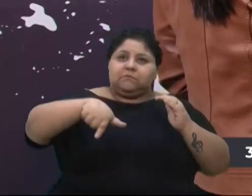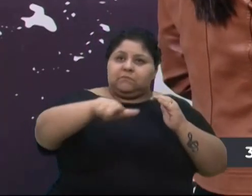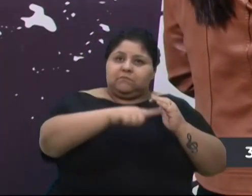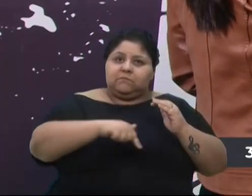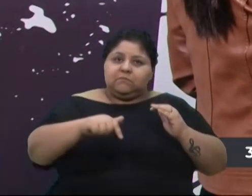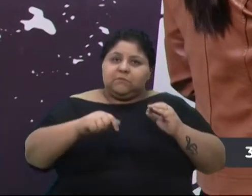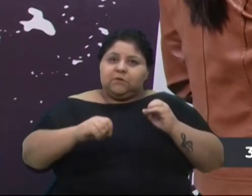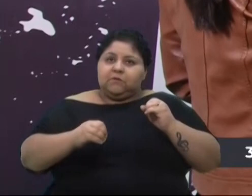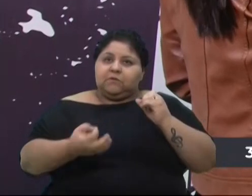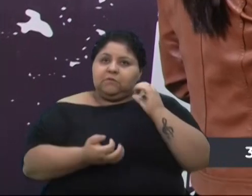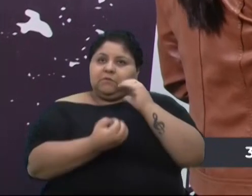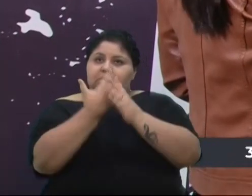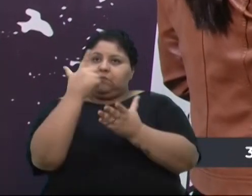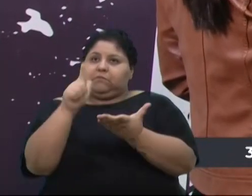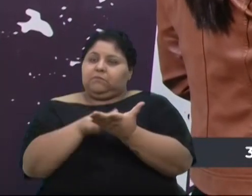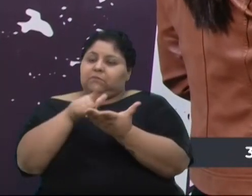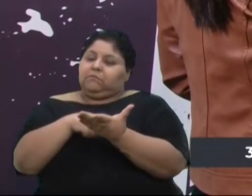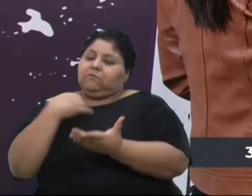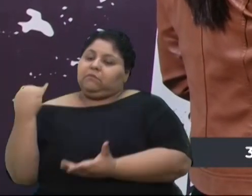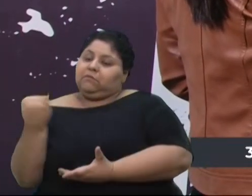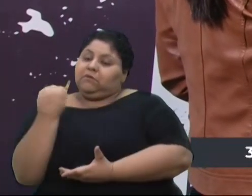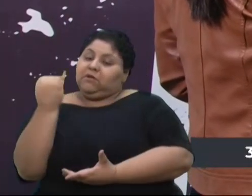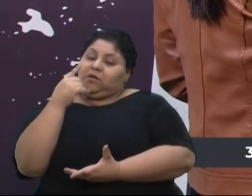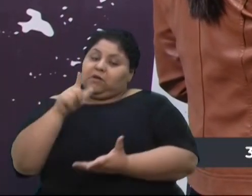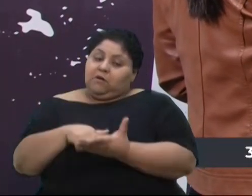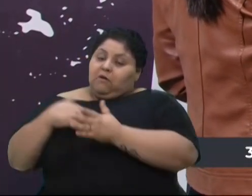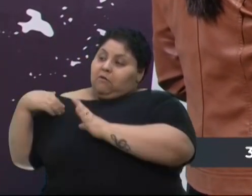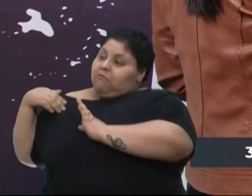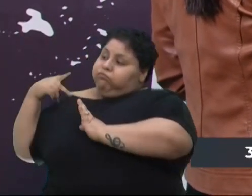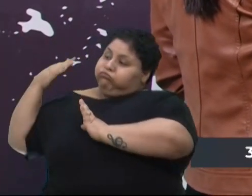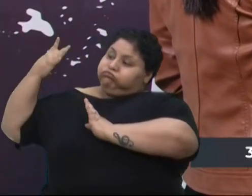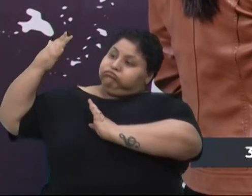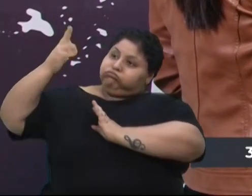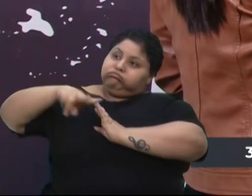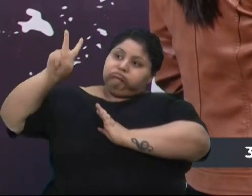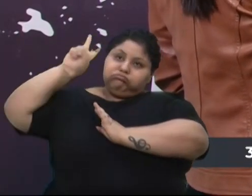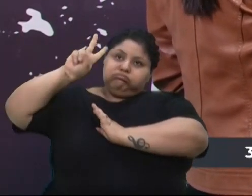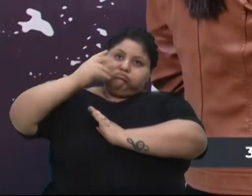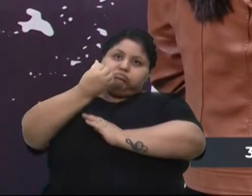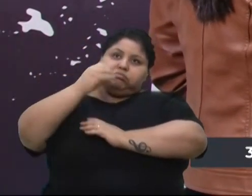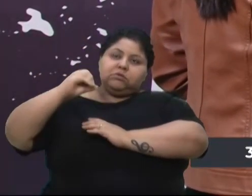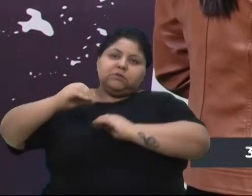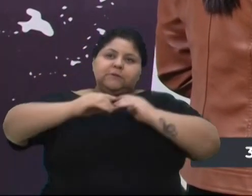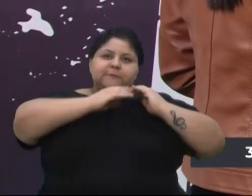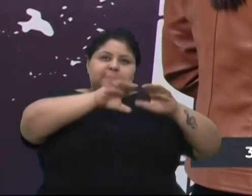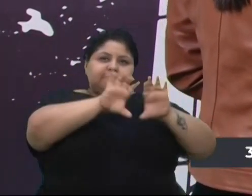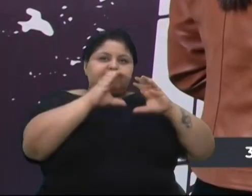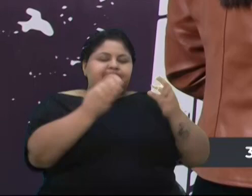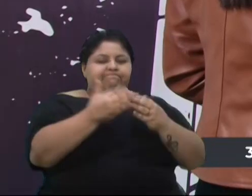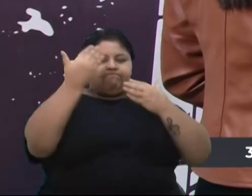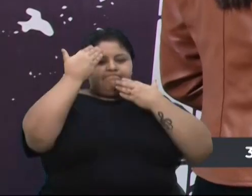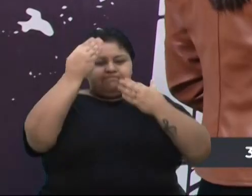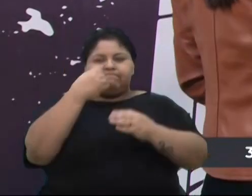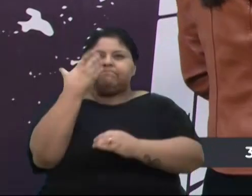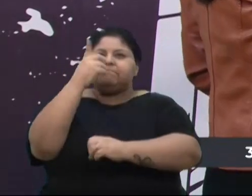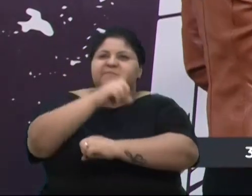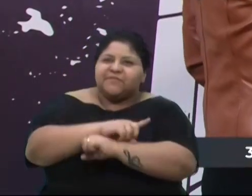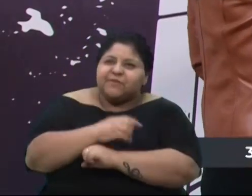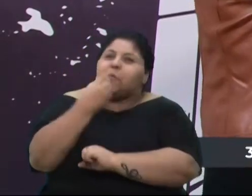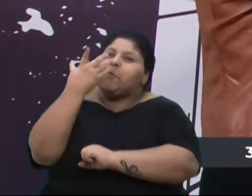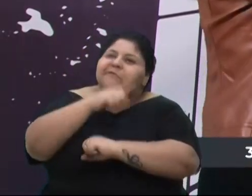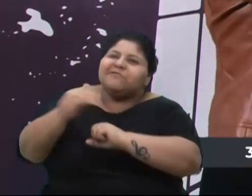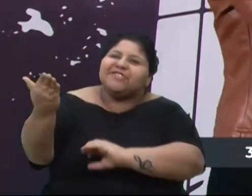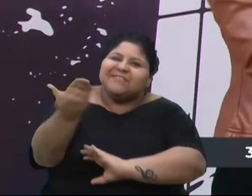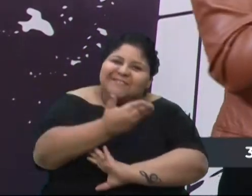lançaram esse livro, essa importante obra de resgate, né, histórico dos 60 anos do movimento comunitário. Muito obrigada, vereador, e um bom dia. Bom dia a